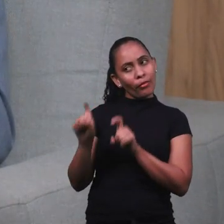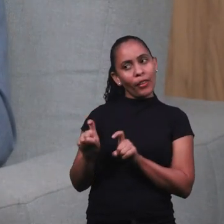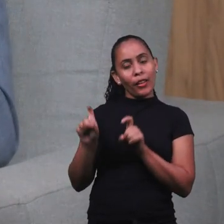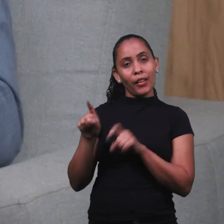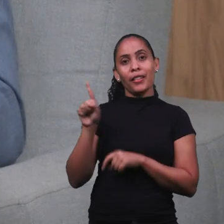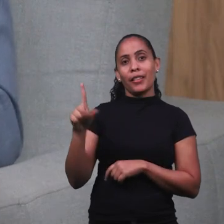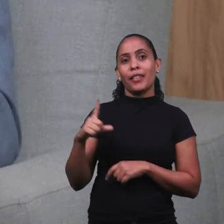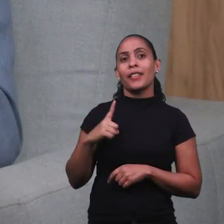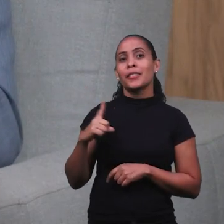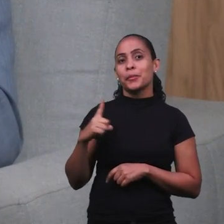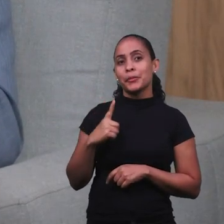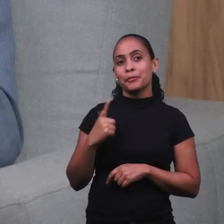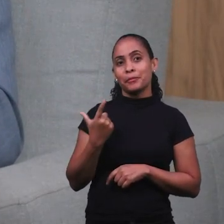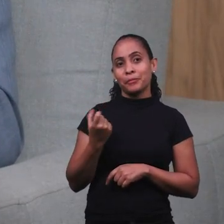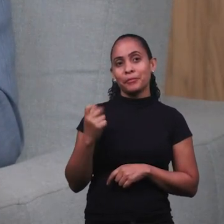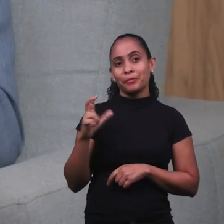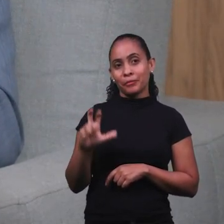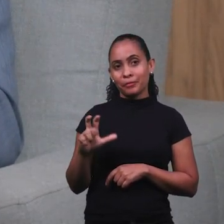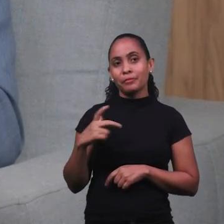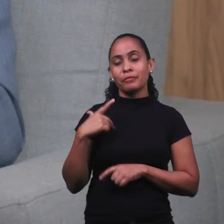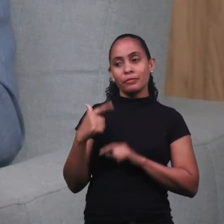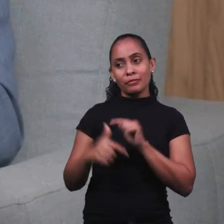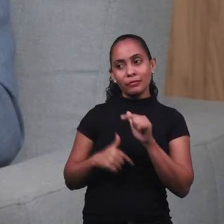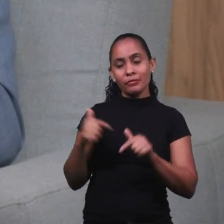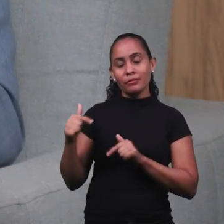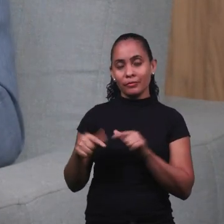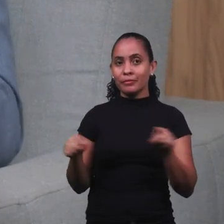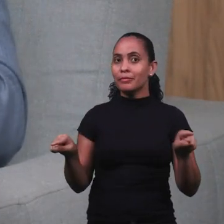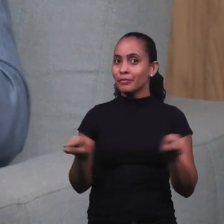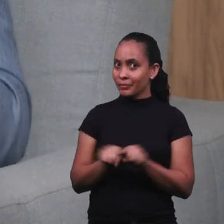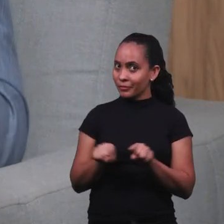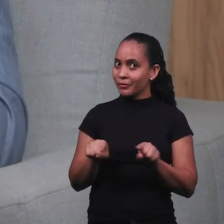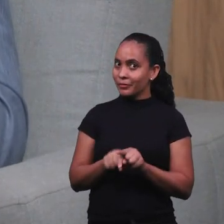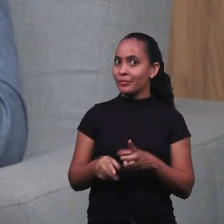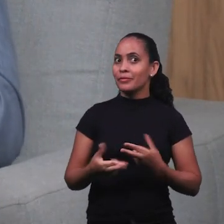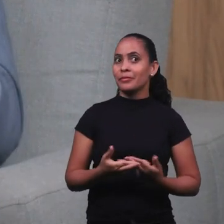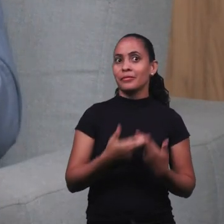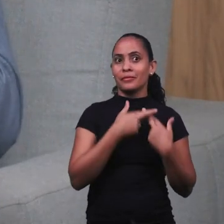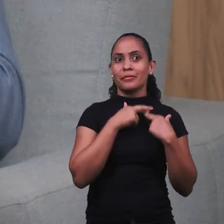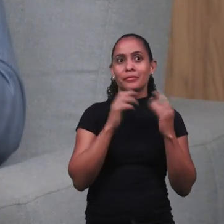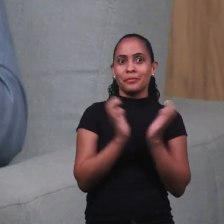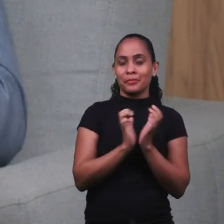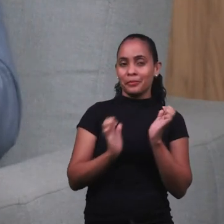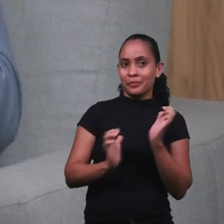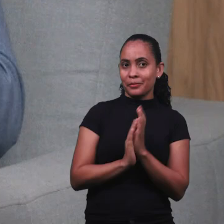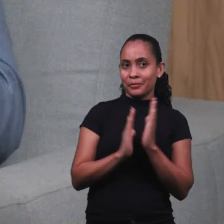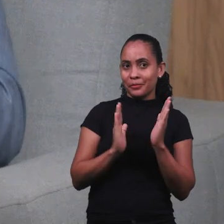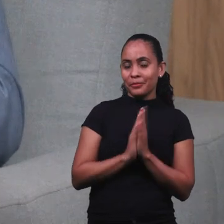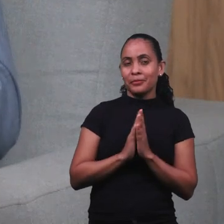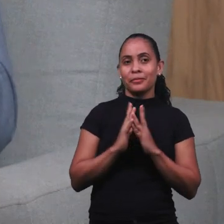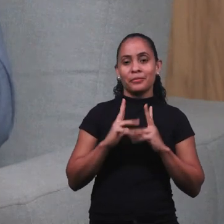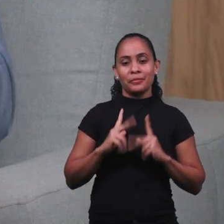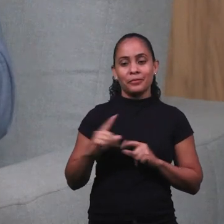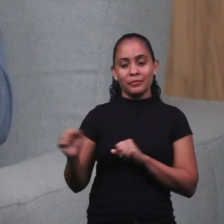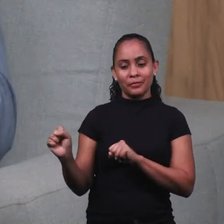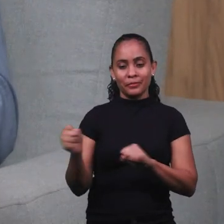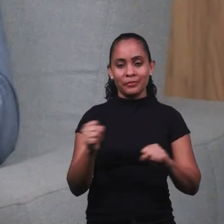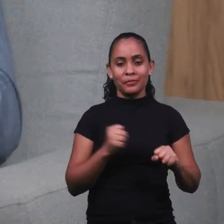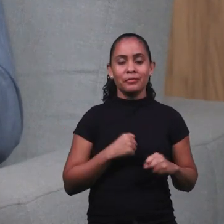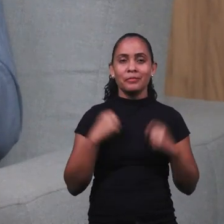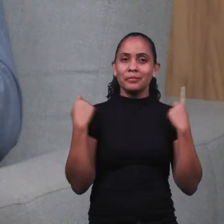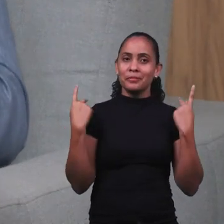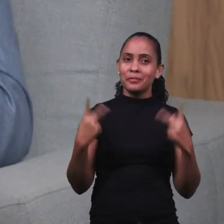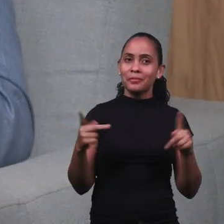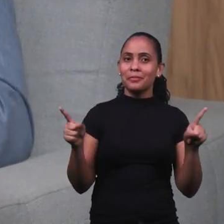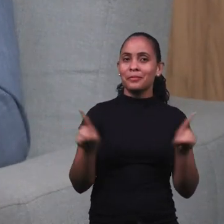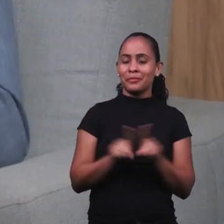e está há 25 anos na função de diácono, ele está responsável de grupo de louvor, limpeza, visitas, ele prega